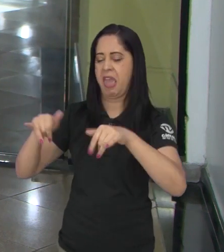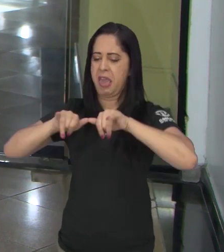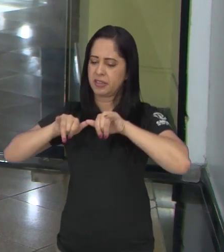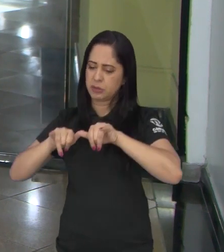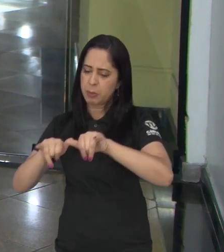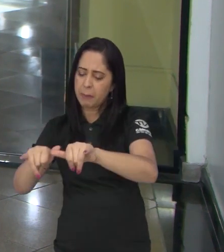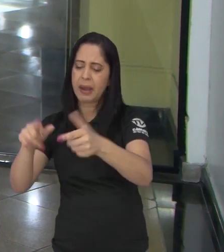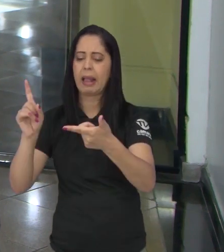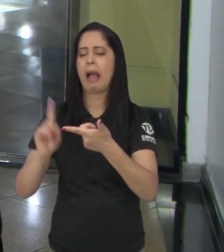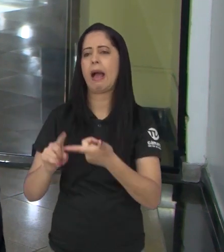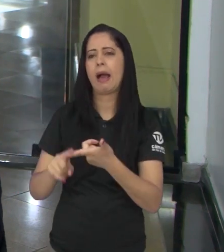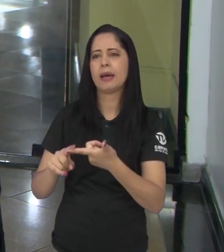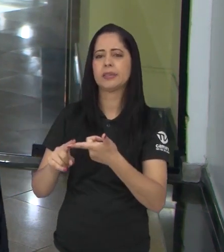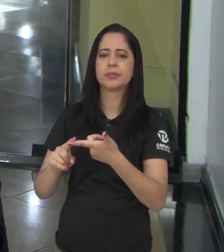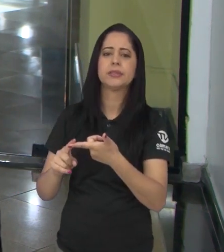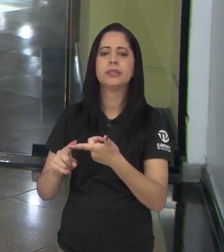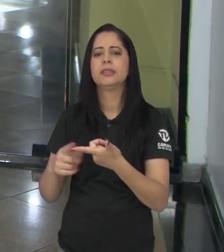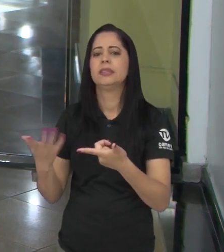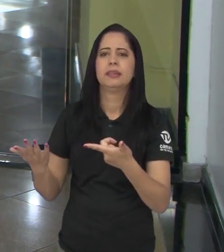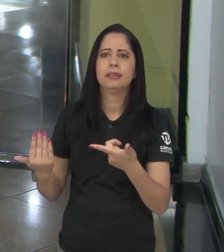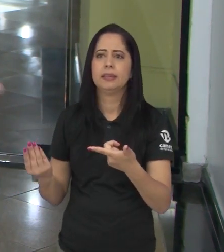rua, é em supermercado,